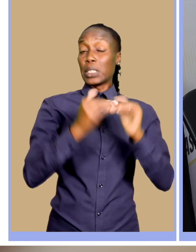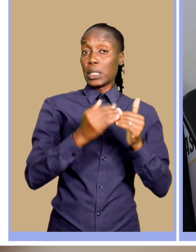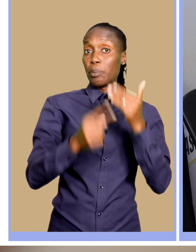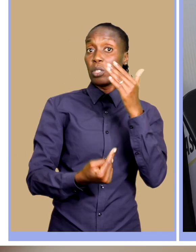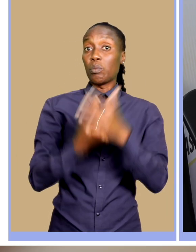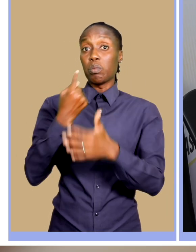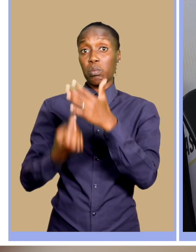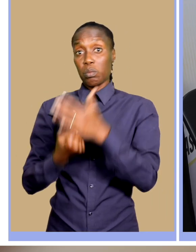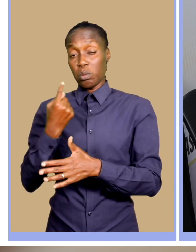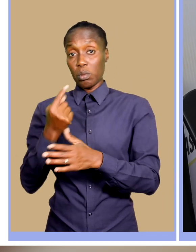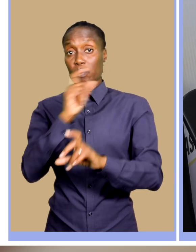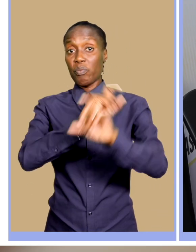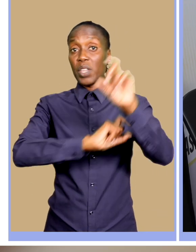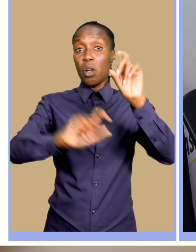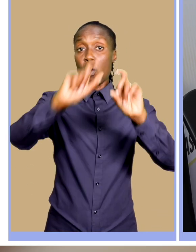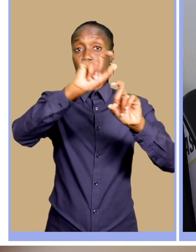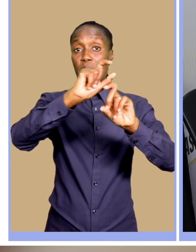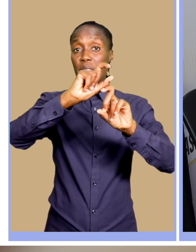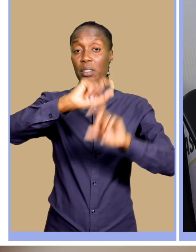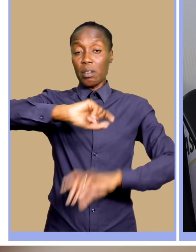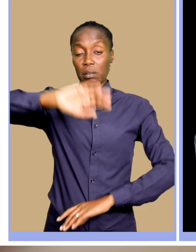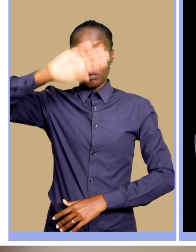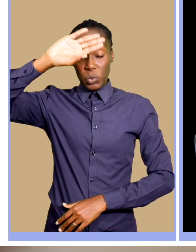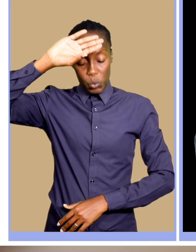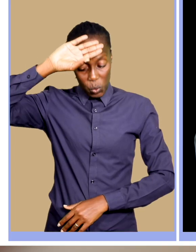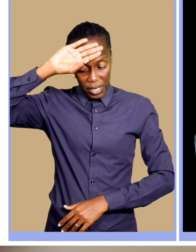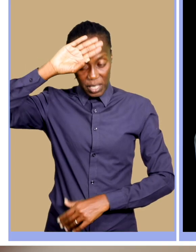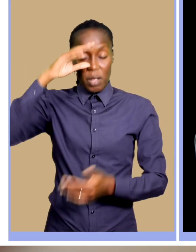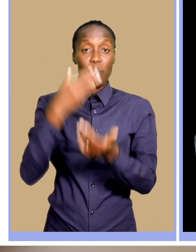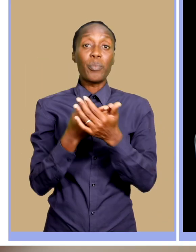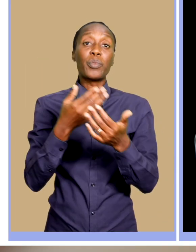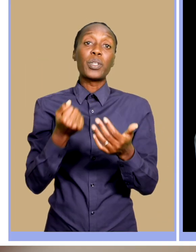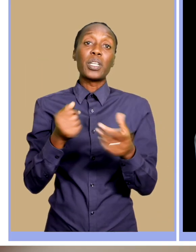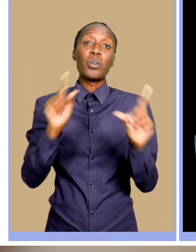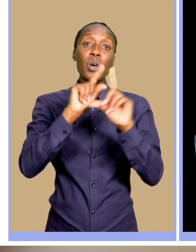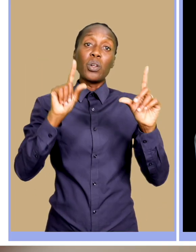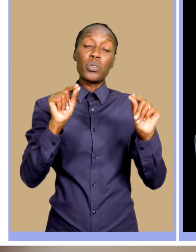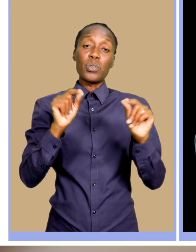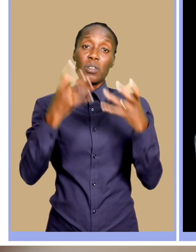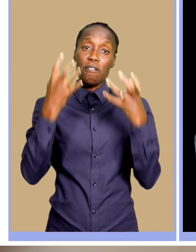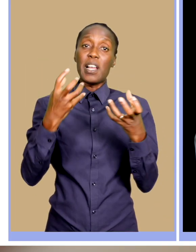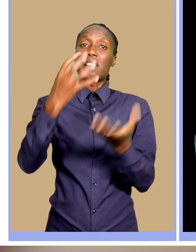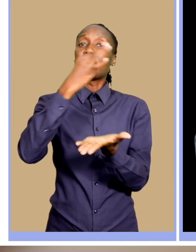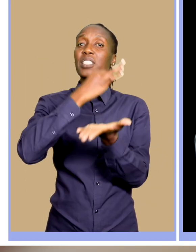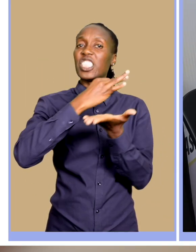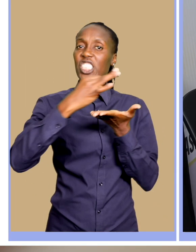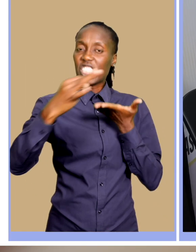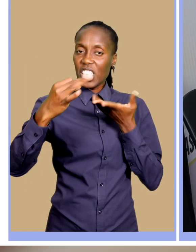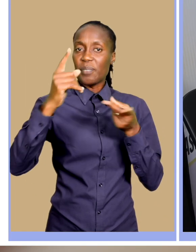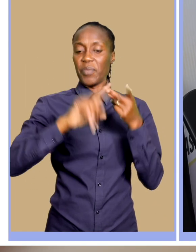ter cenários de aumento de doenças, justamente por causa de questões relacionadas com higiene,